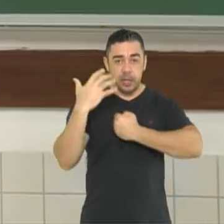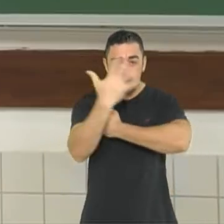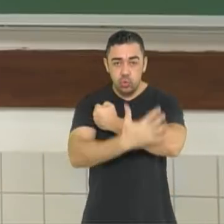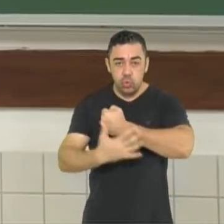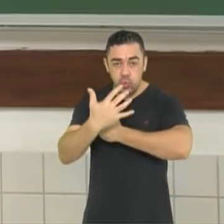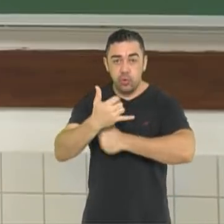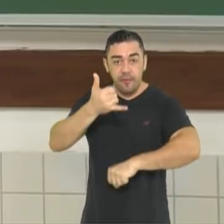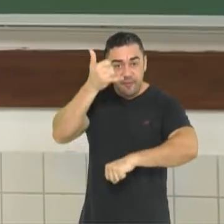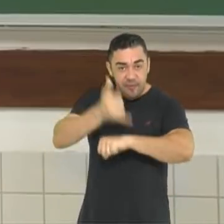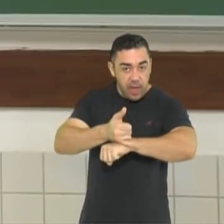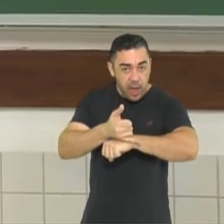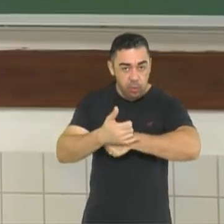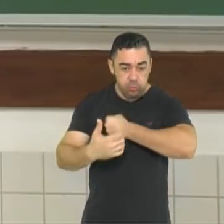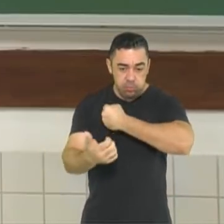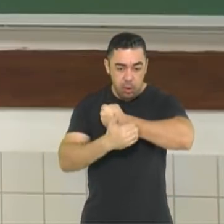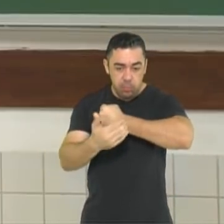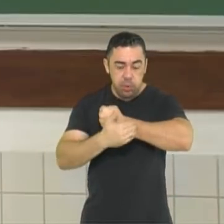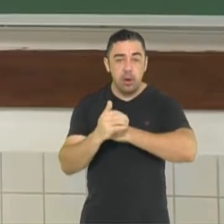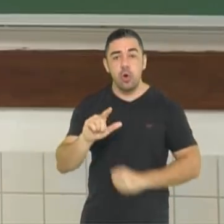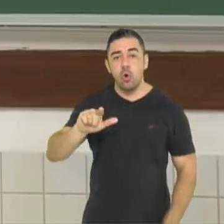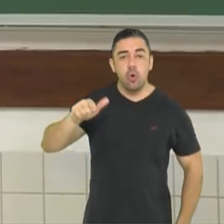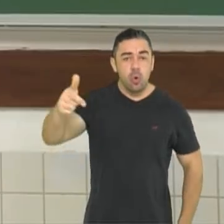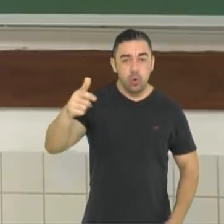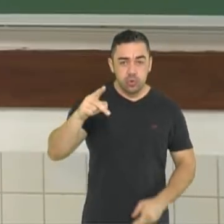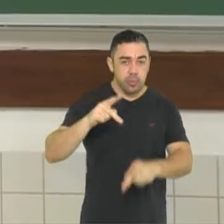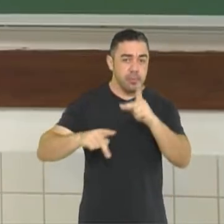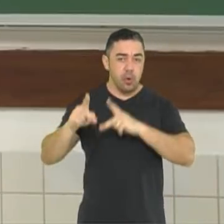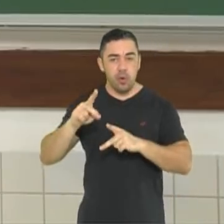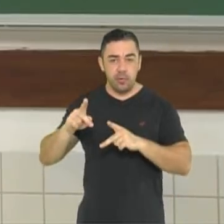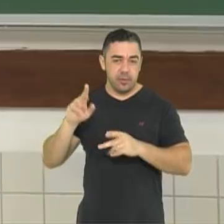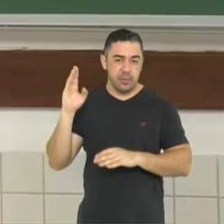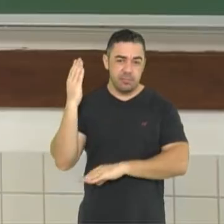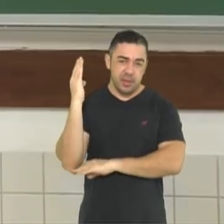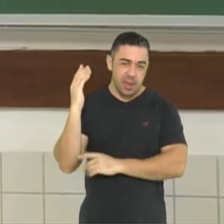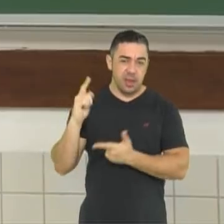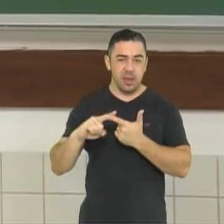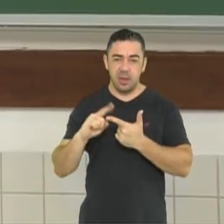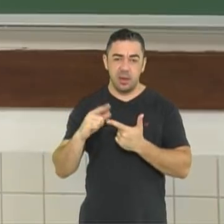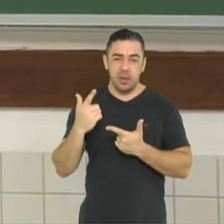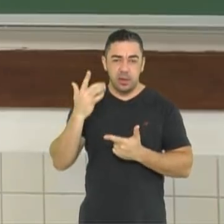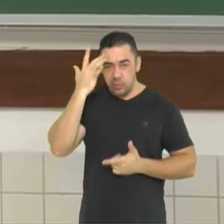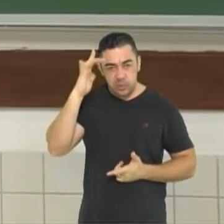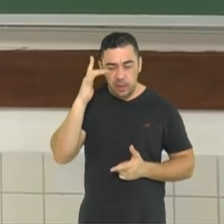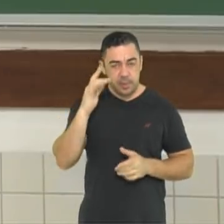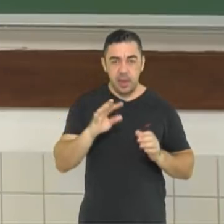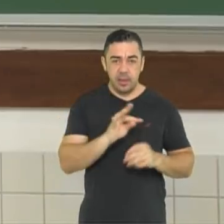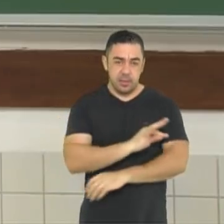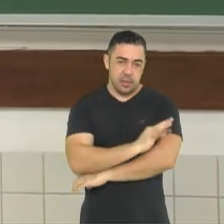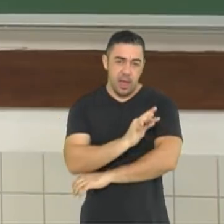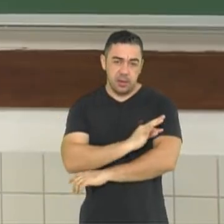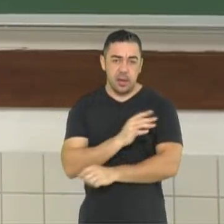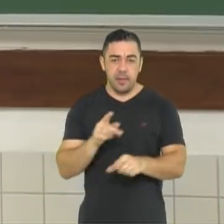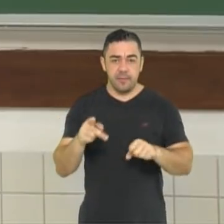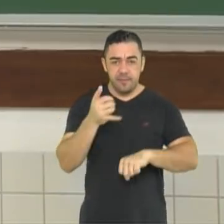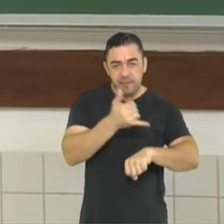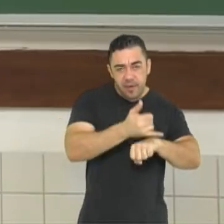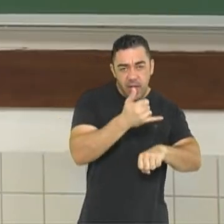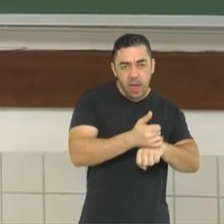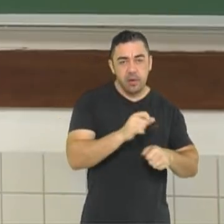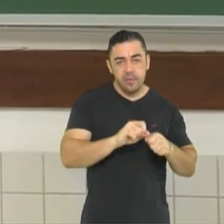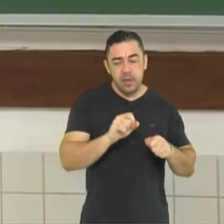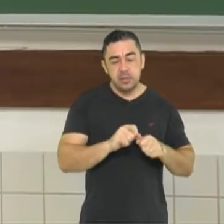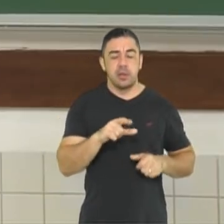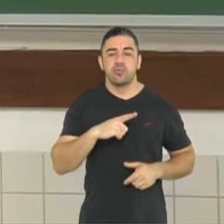uma larga vantagem com povos germânicos que viviam na região, que não dominavam essas técnicas ou que não tinha